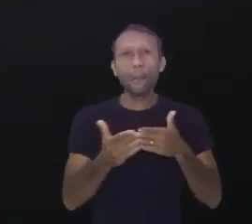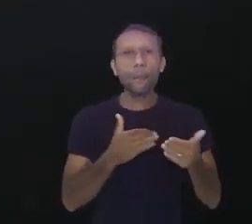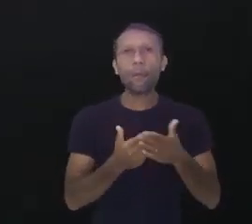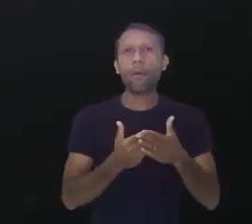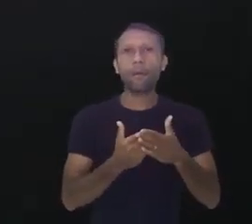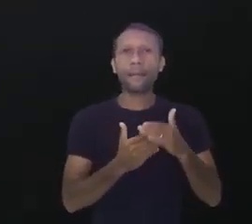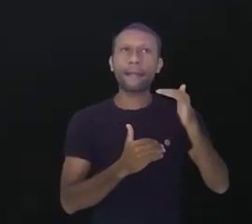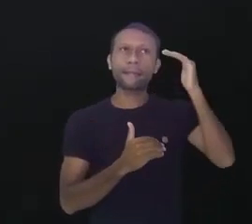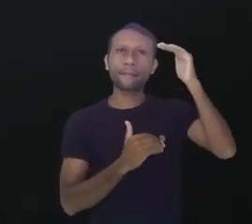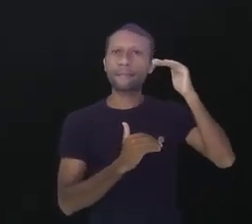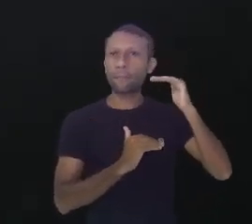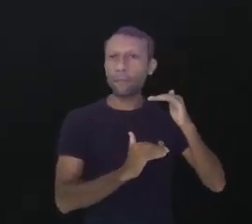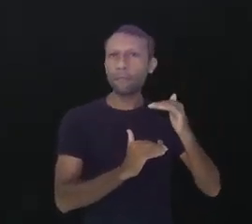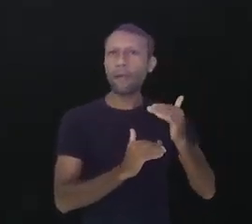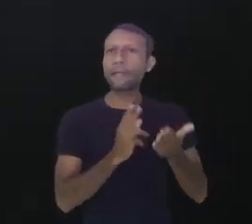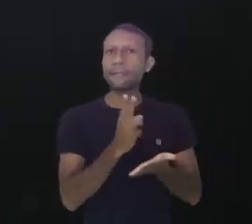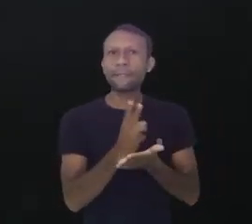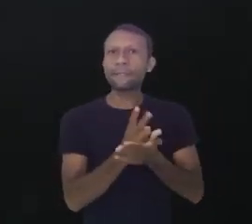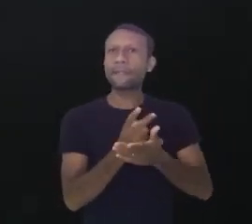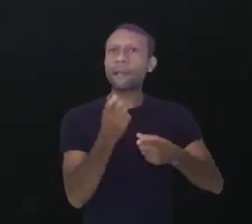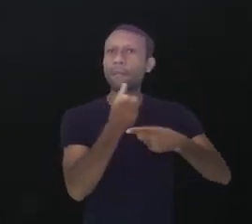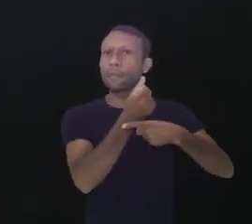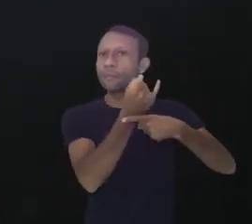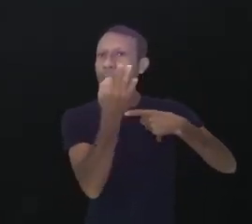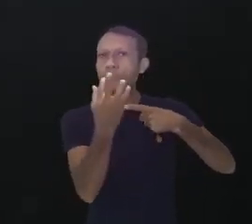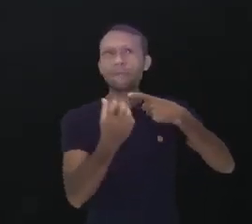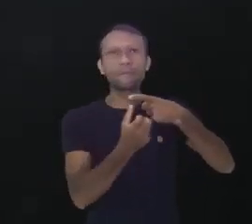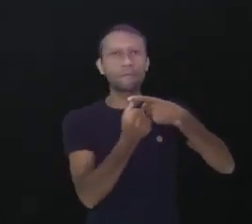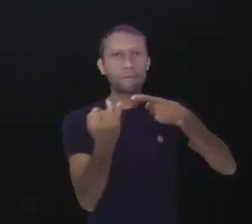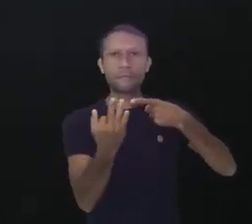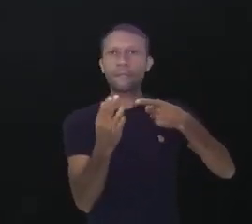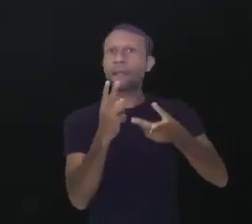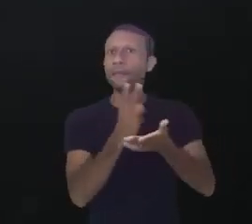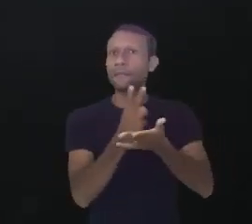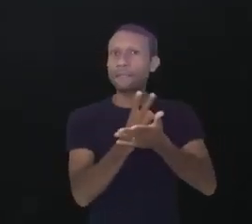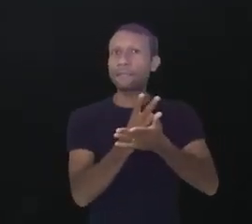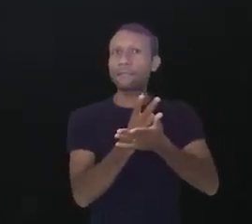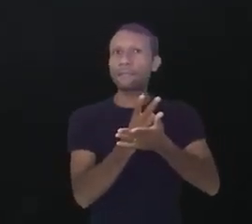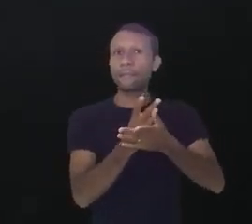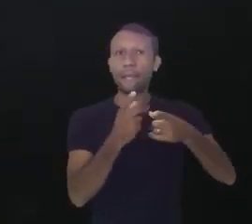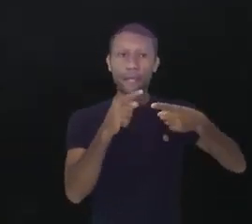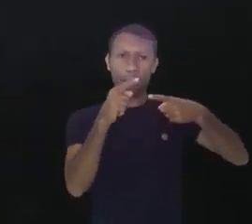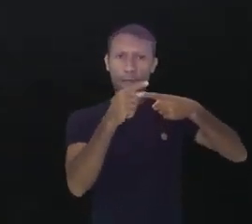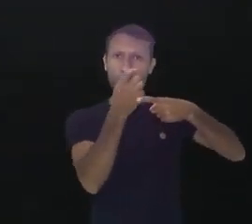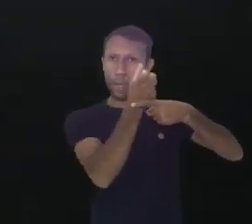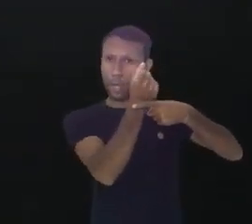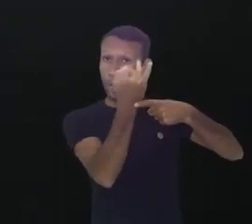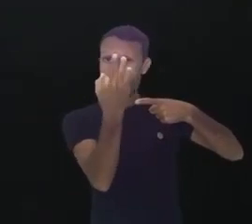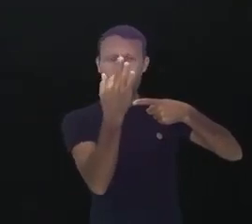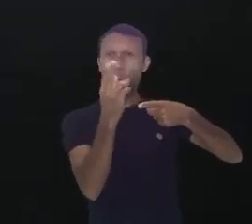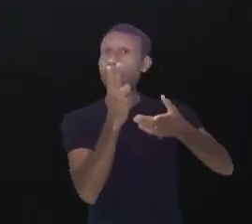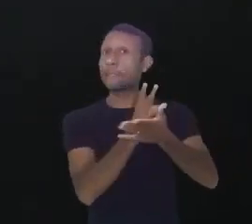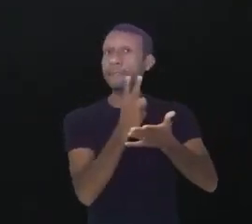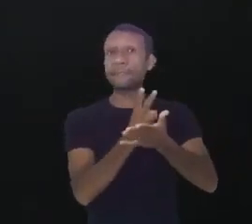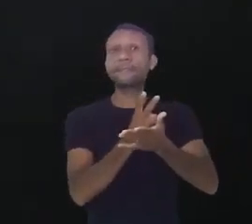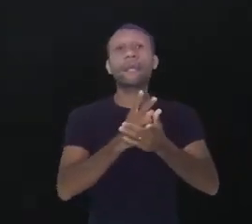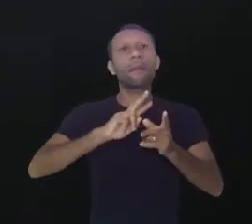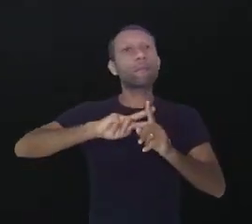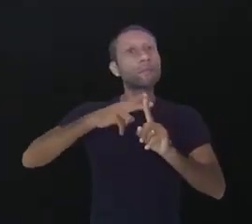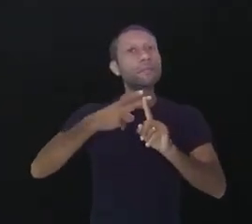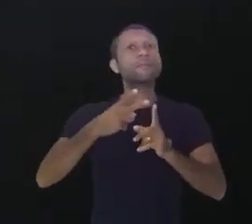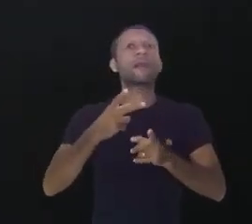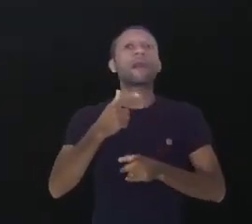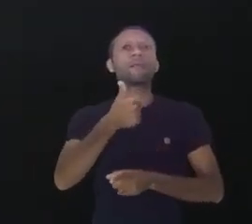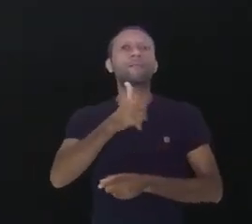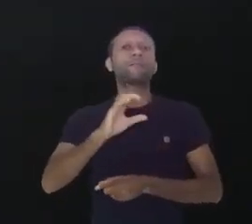dos casos, o teu denominador sempre será um número múltiplo de 10. E o teu numerador será